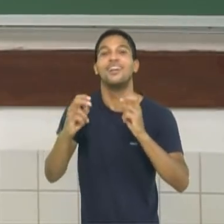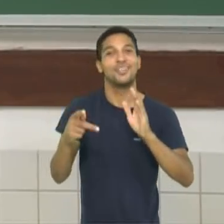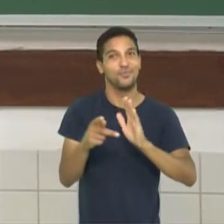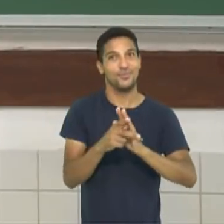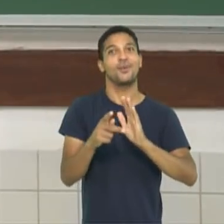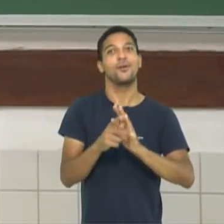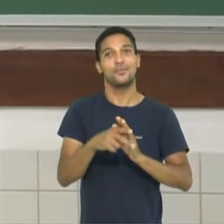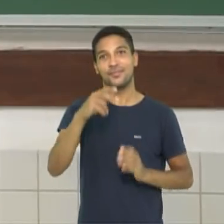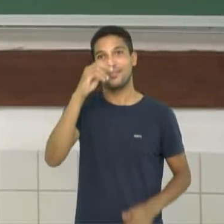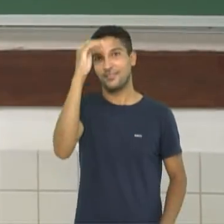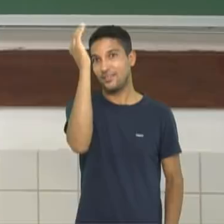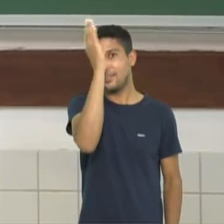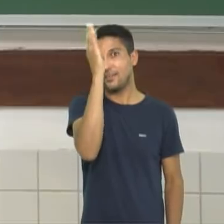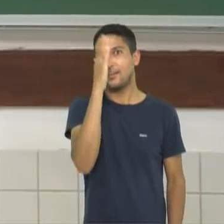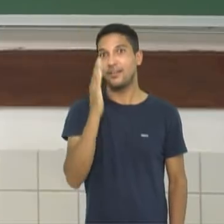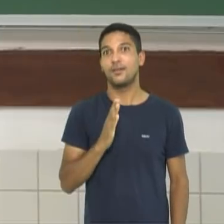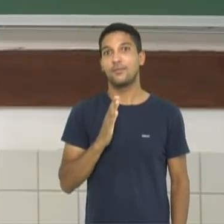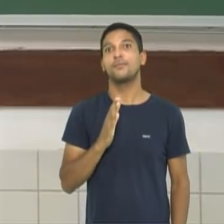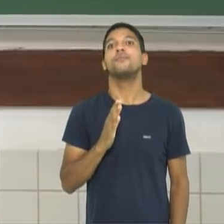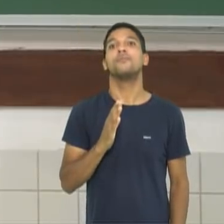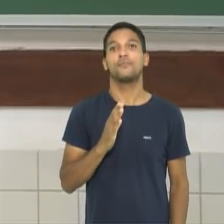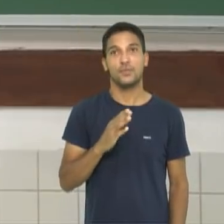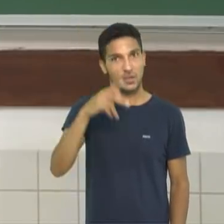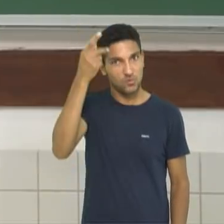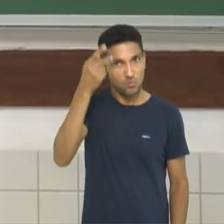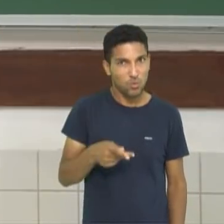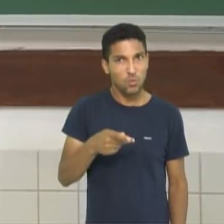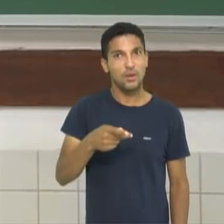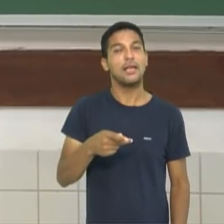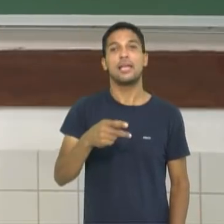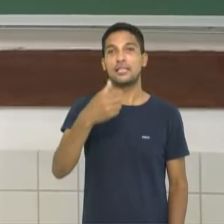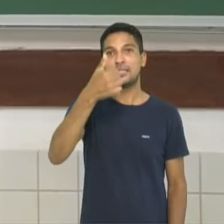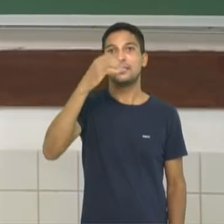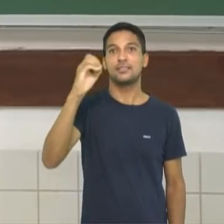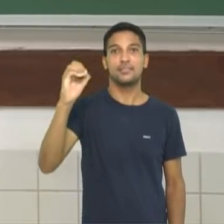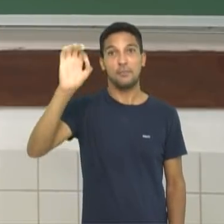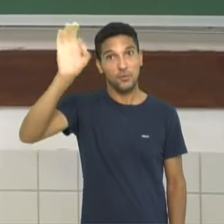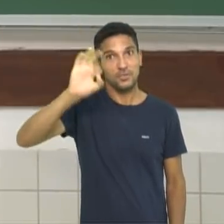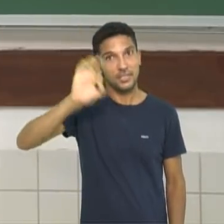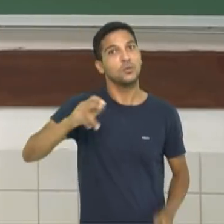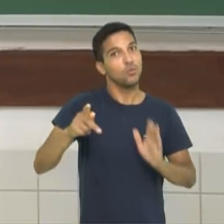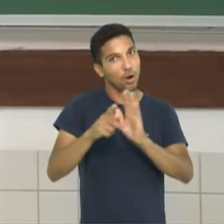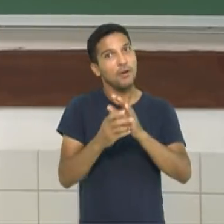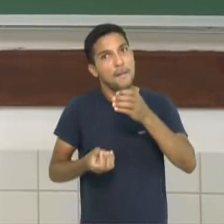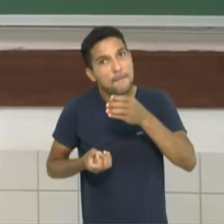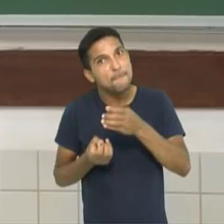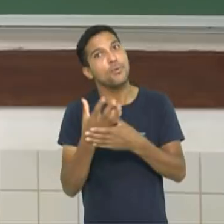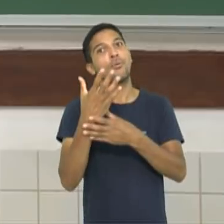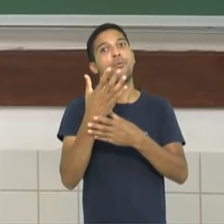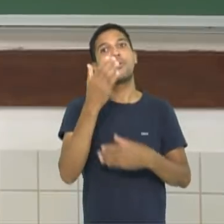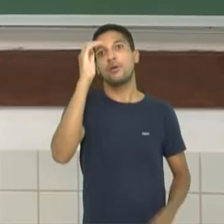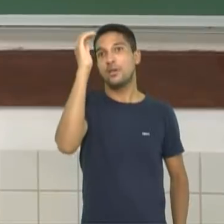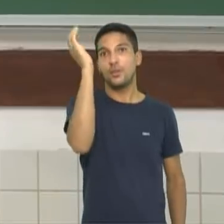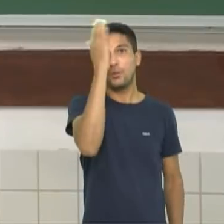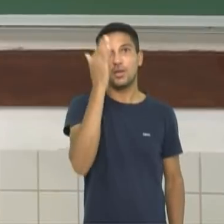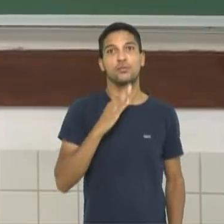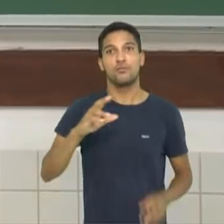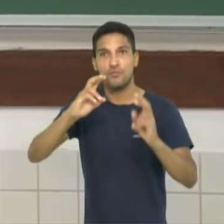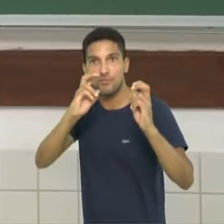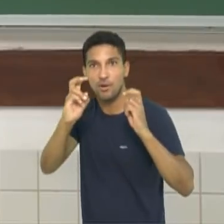que nós falamos aqui na nossa aula, que é a origem das lutas, tá? Então esses vídeos, eles vão falar um pouco